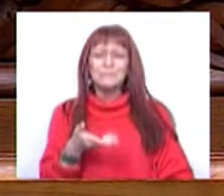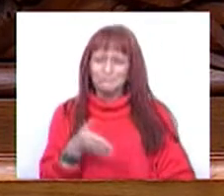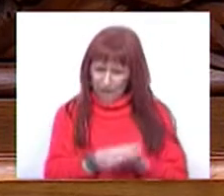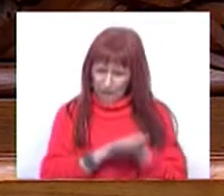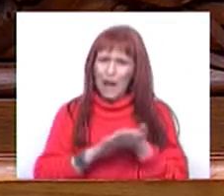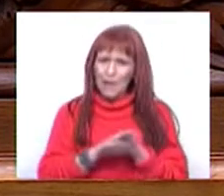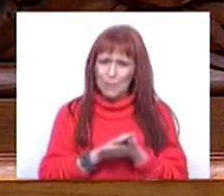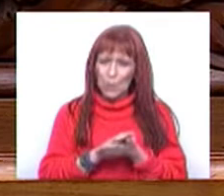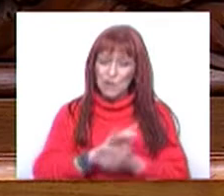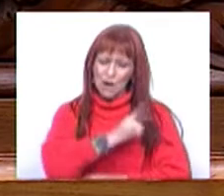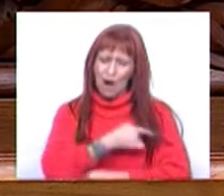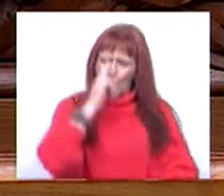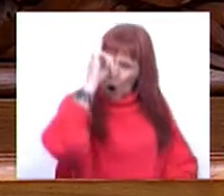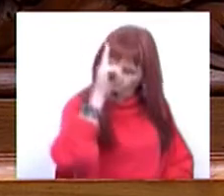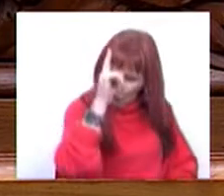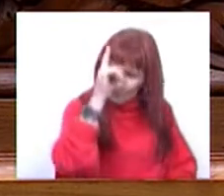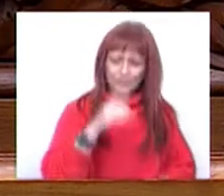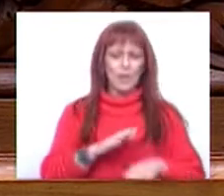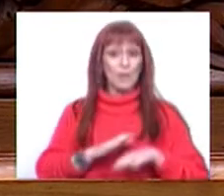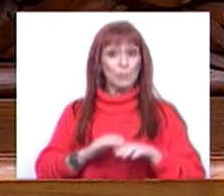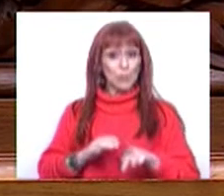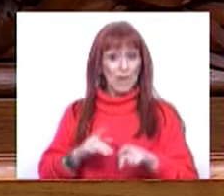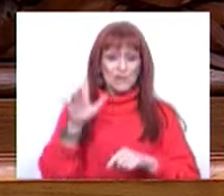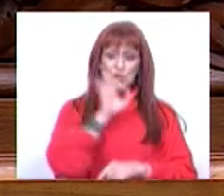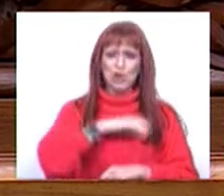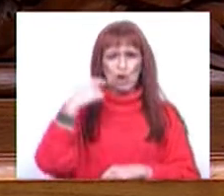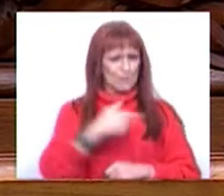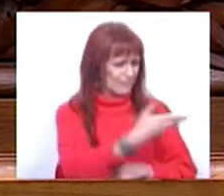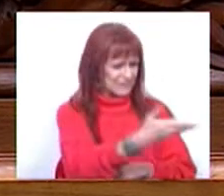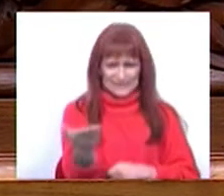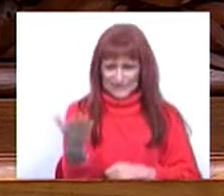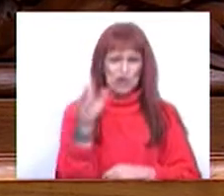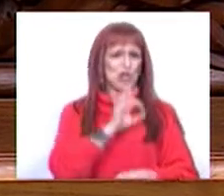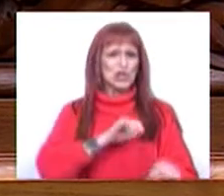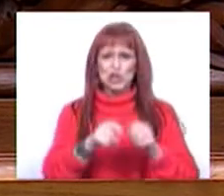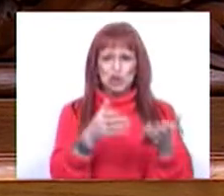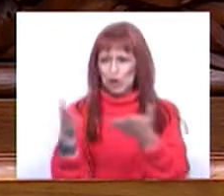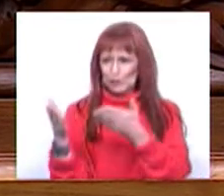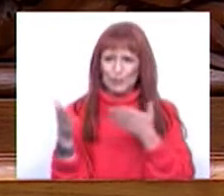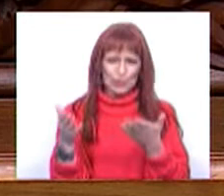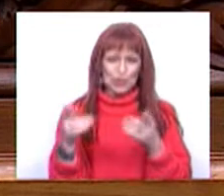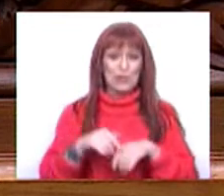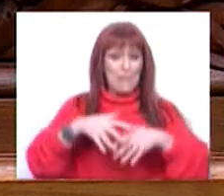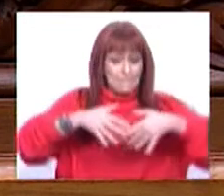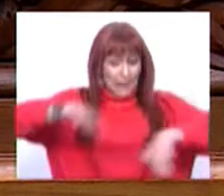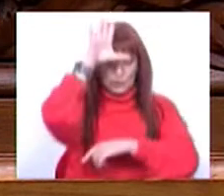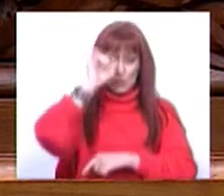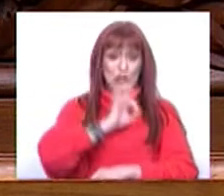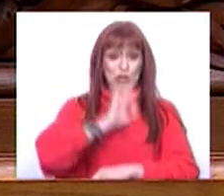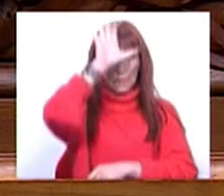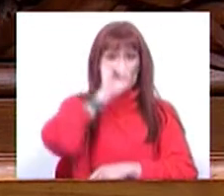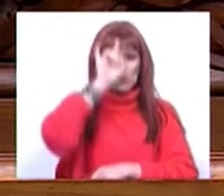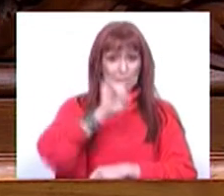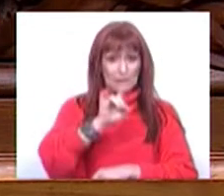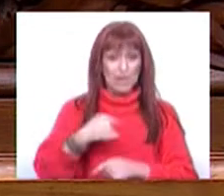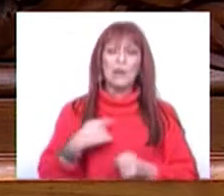base da autocracia. Por isso, senhores presidentes, senhores deputados, membros do Governo e senhor